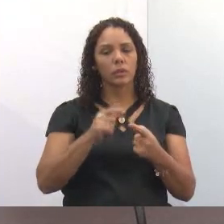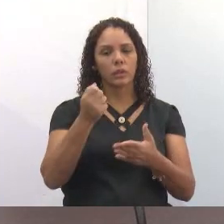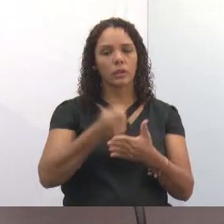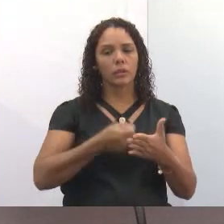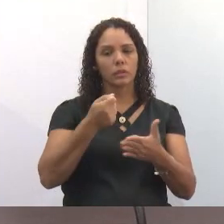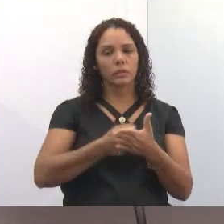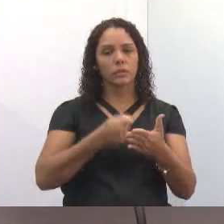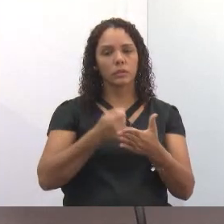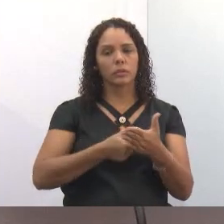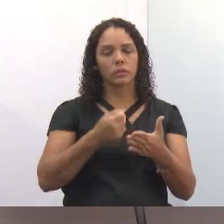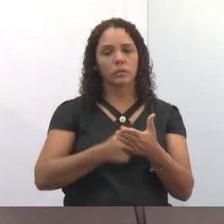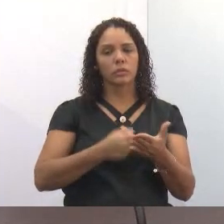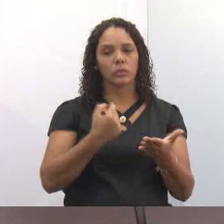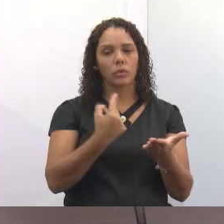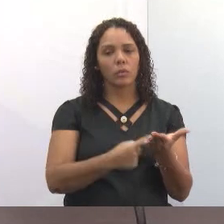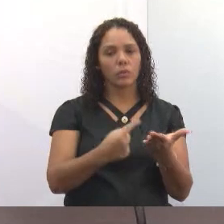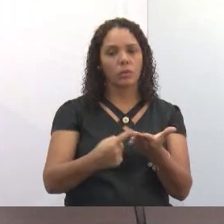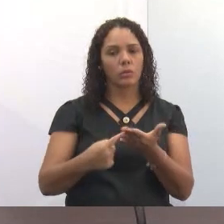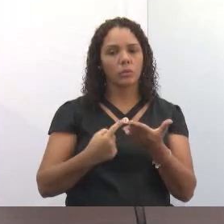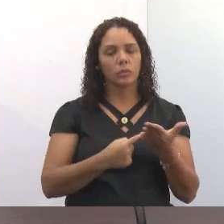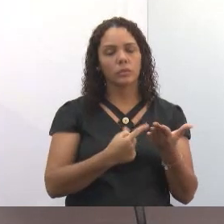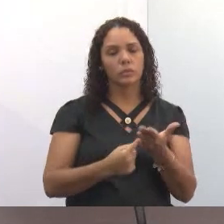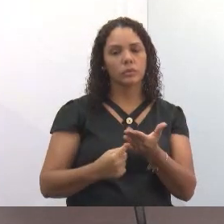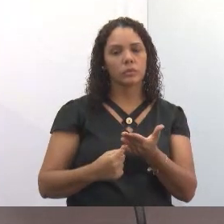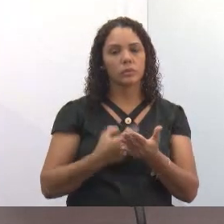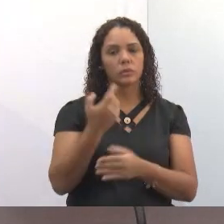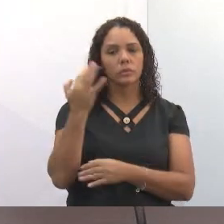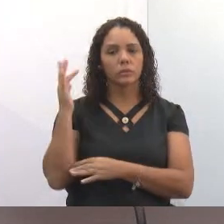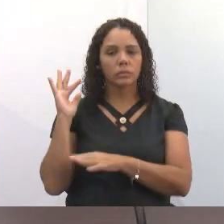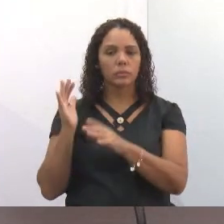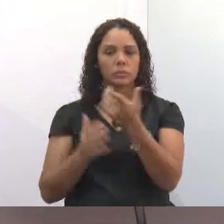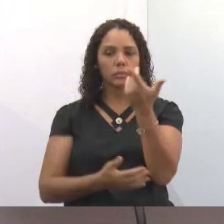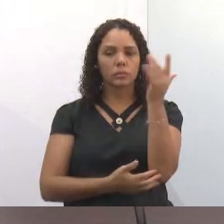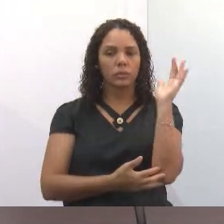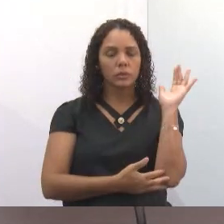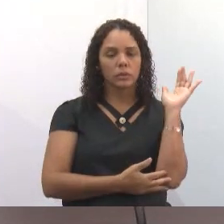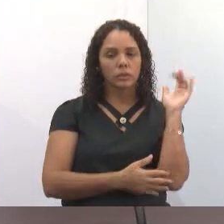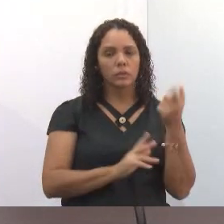do cumprimento das obrigações ambientais contidas em termos de